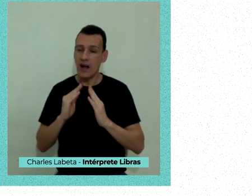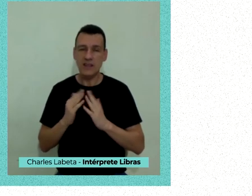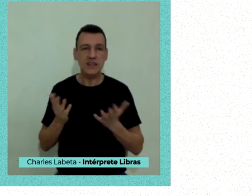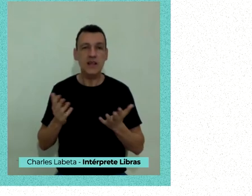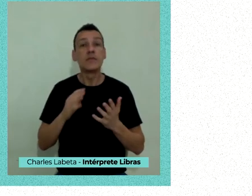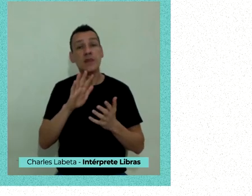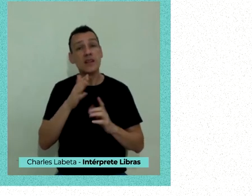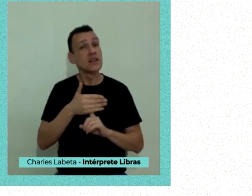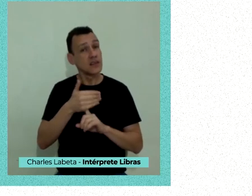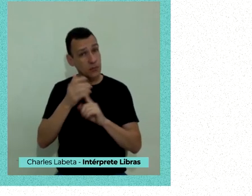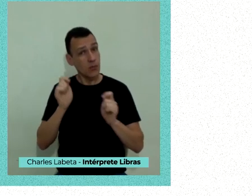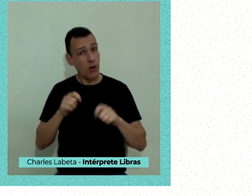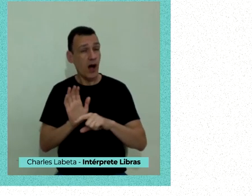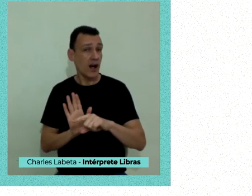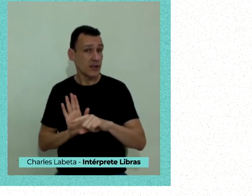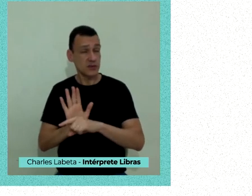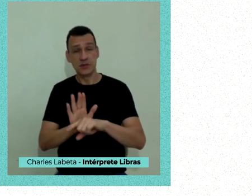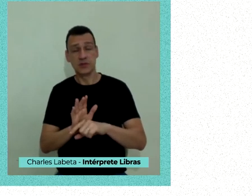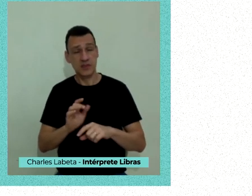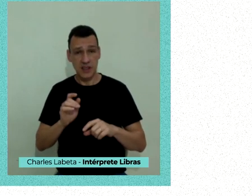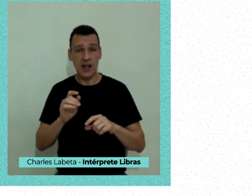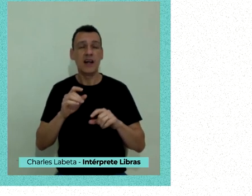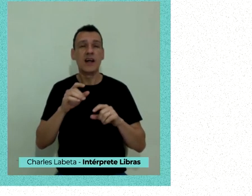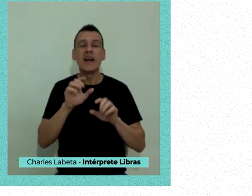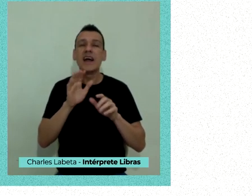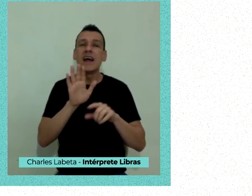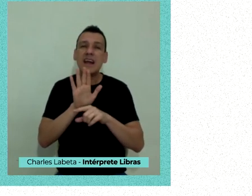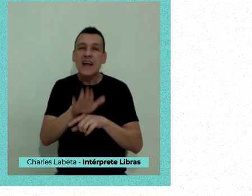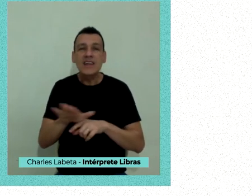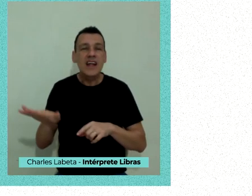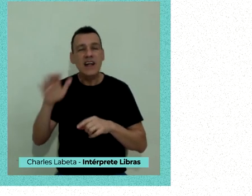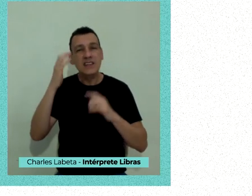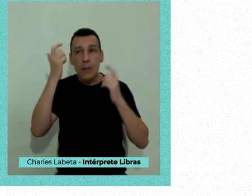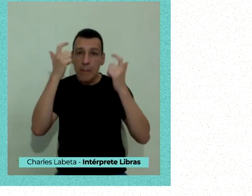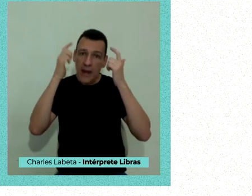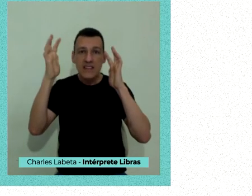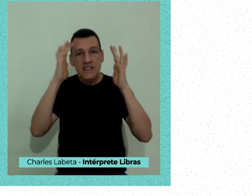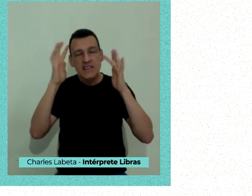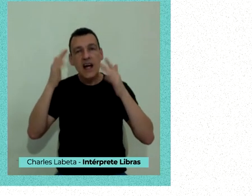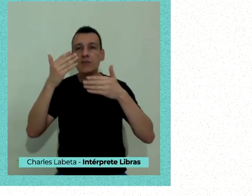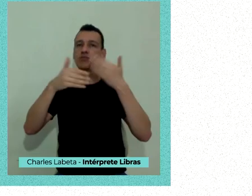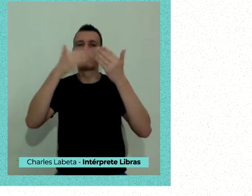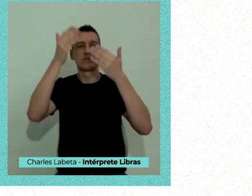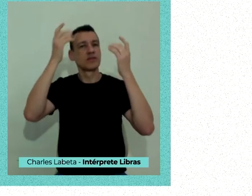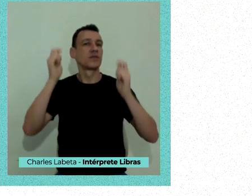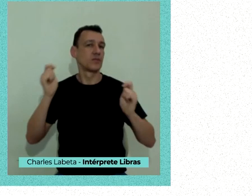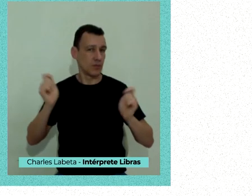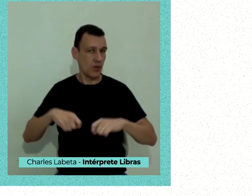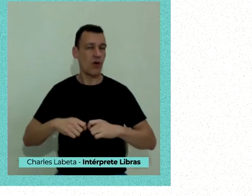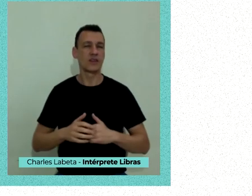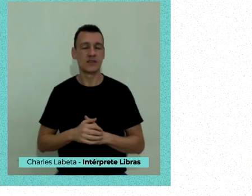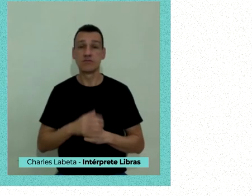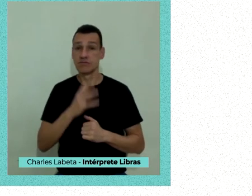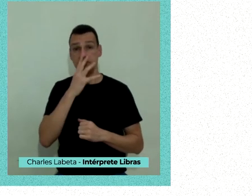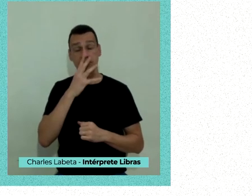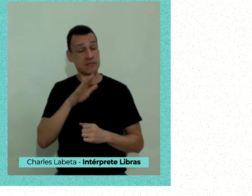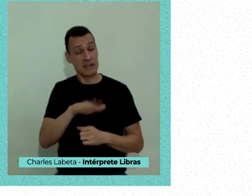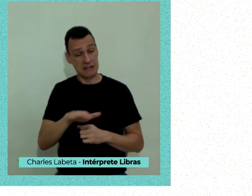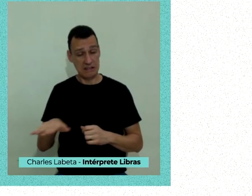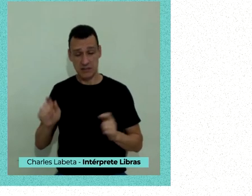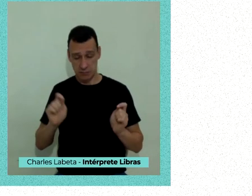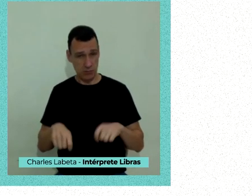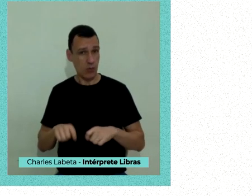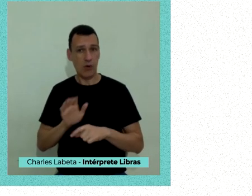ajudar, pode ajudar. Eu penso desenvolvimento para isso. E é muito rico ver tudo isso nas crianças, né? Como a ferramenta